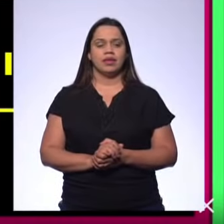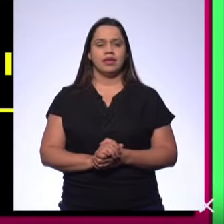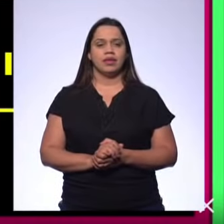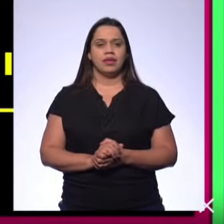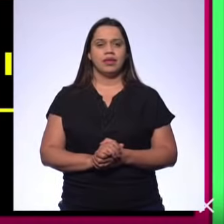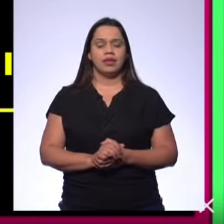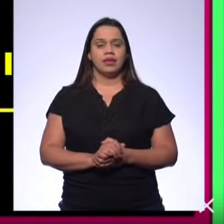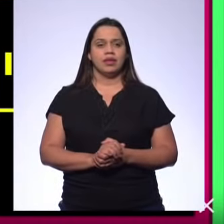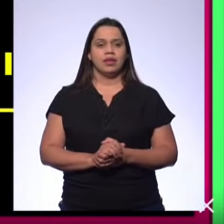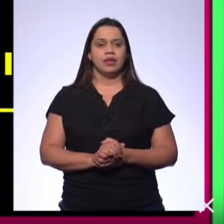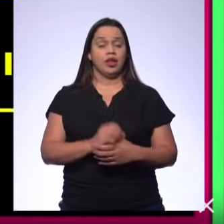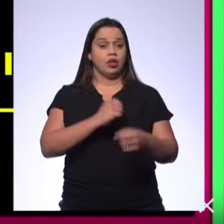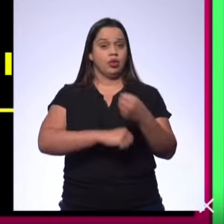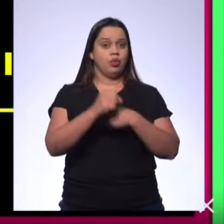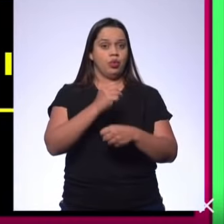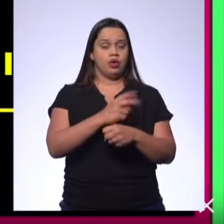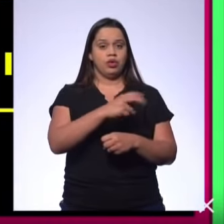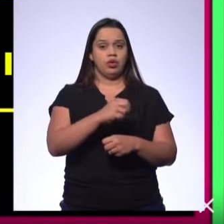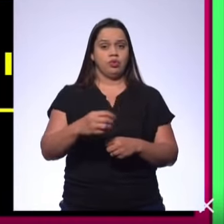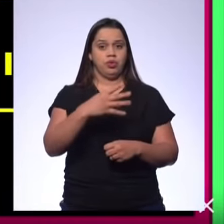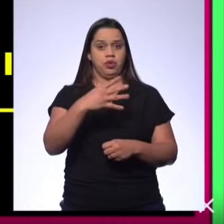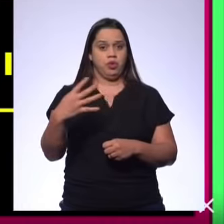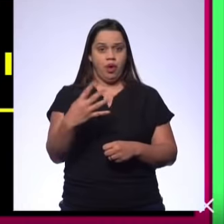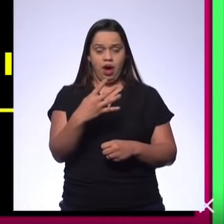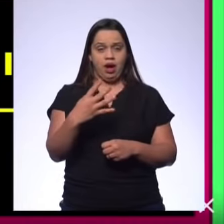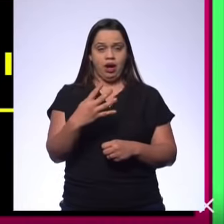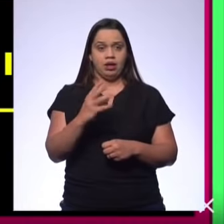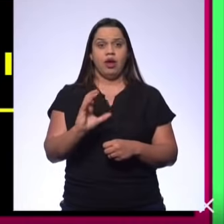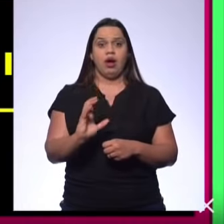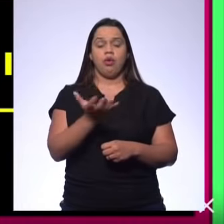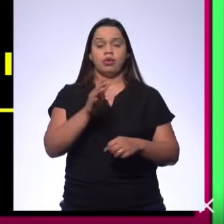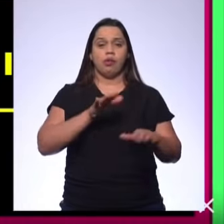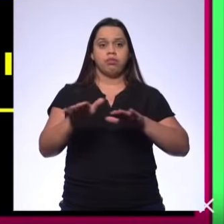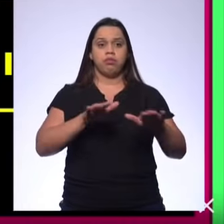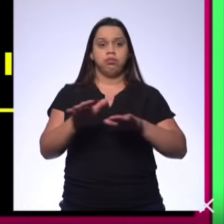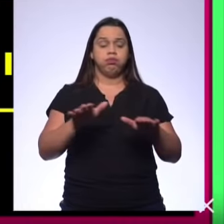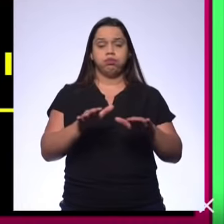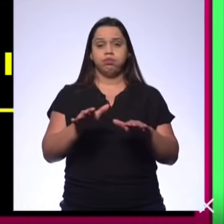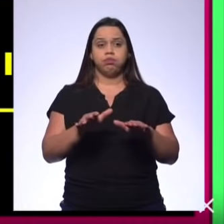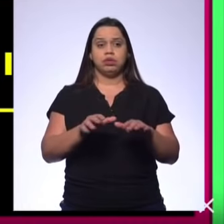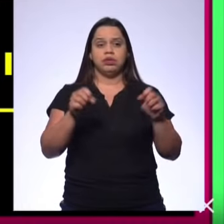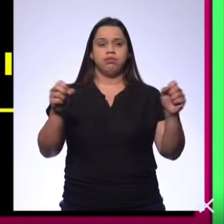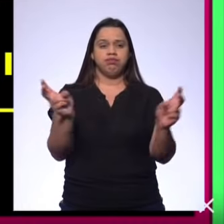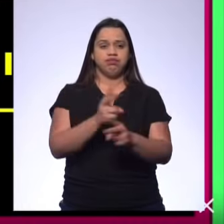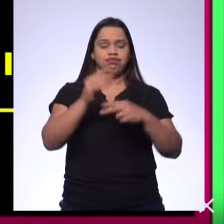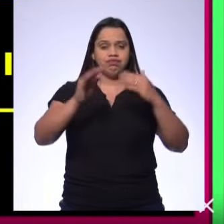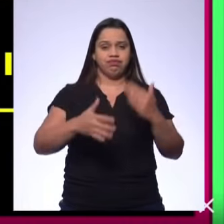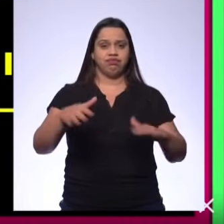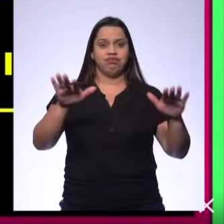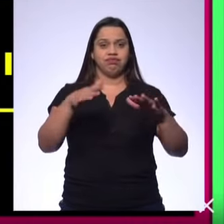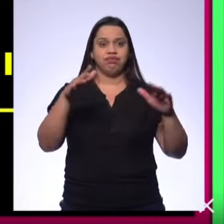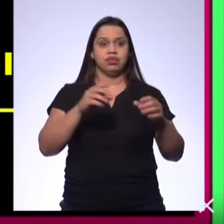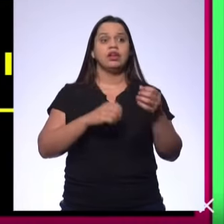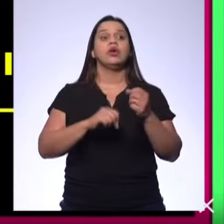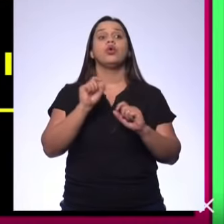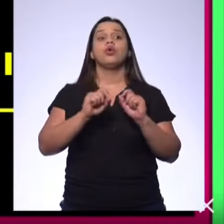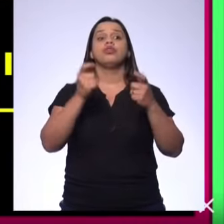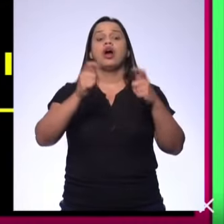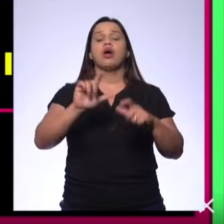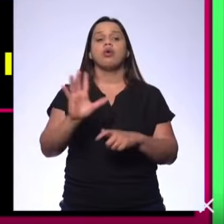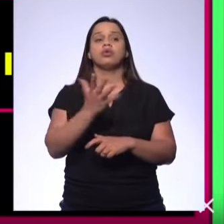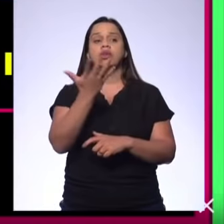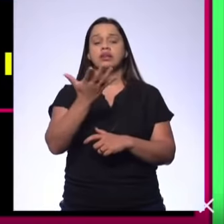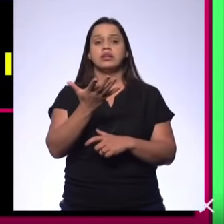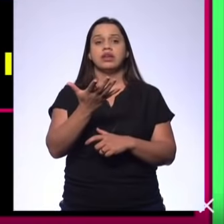2004? Onde um oceano, um terremoto oceânico e um tsunami aconteceram em 2004? Brasil, USA, and